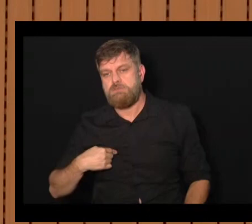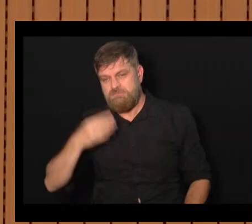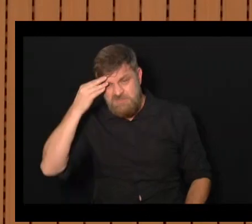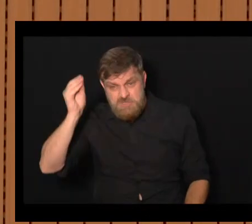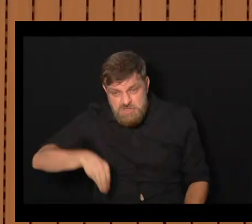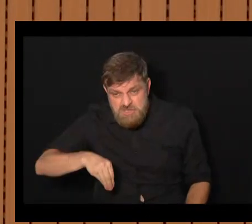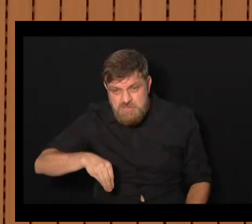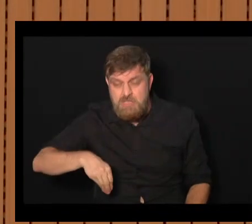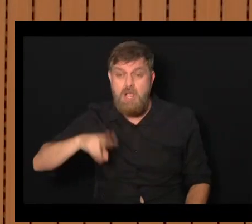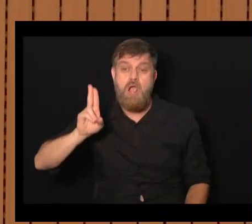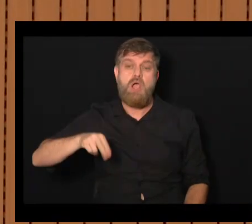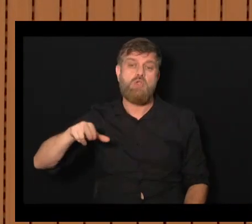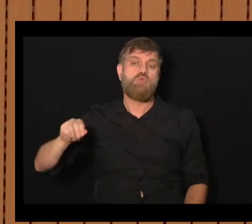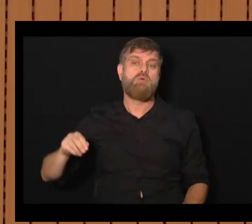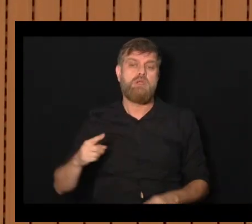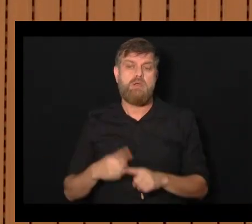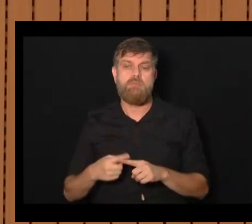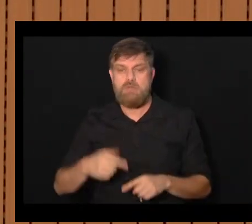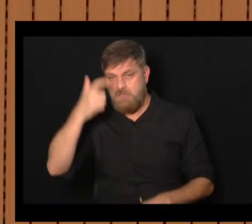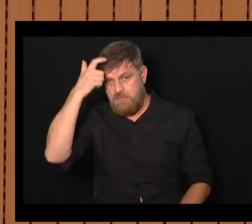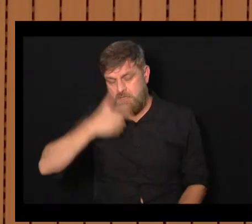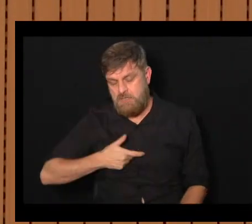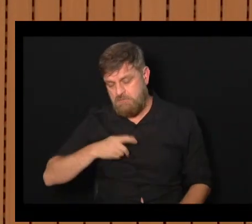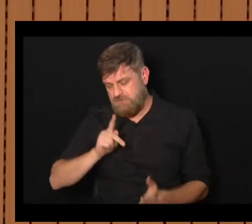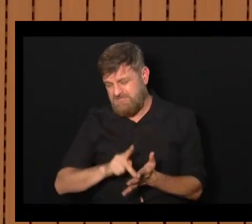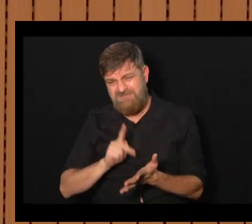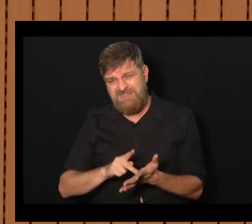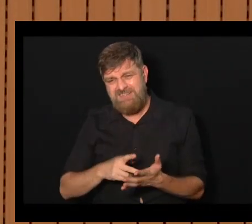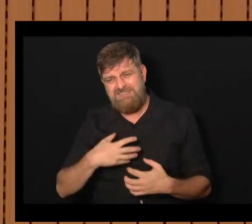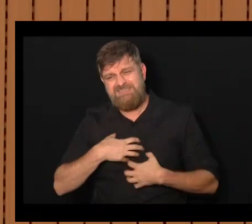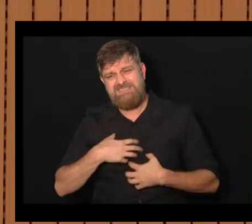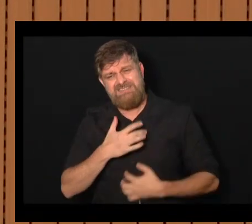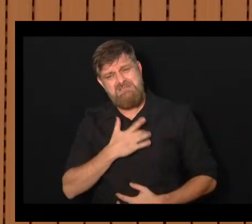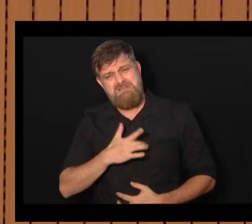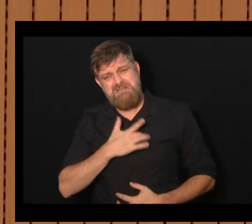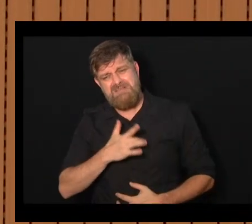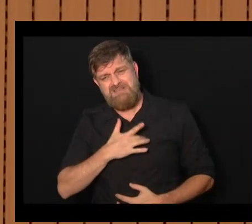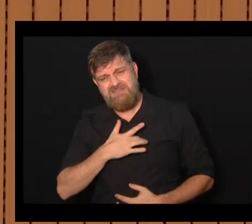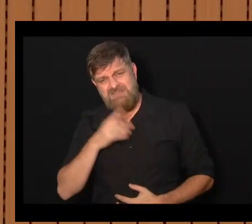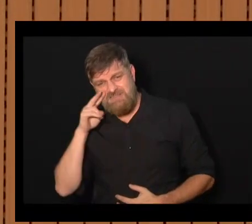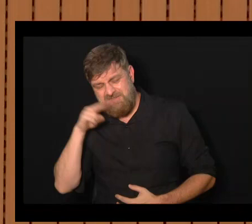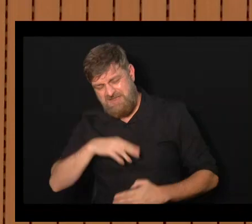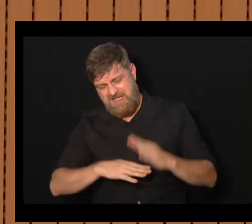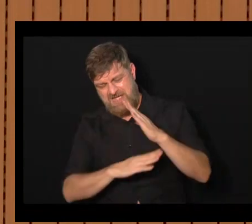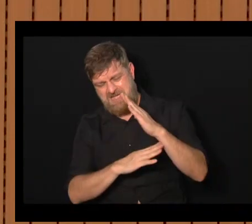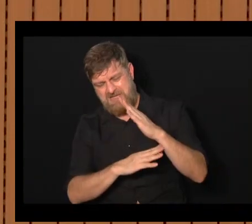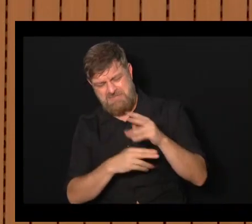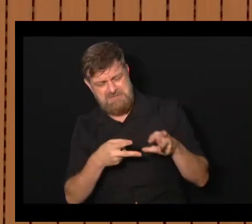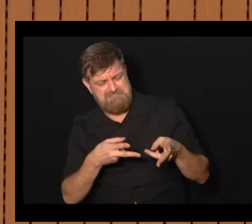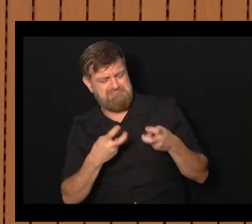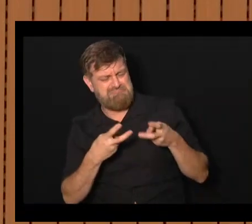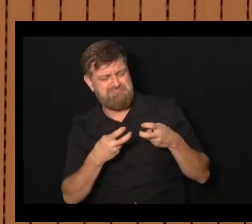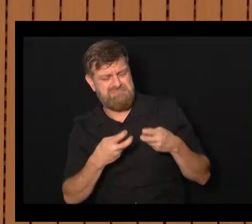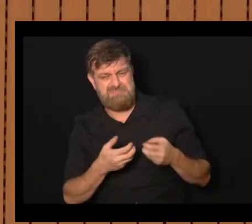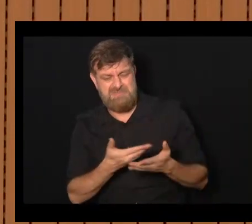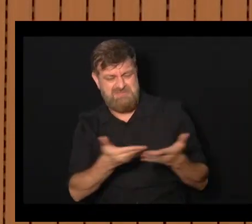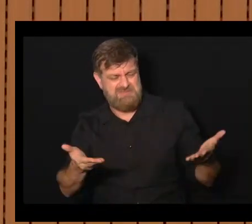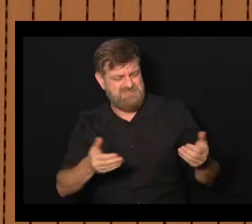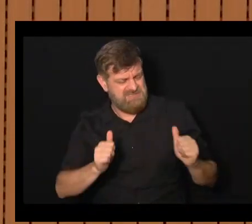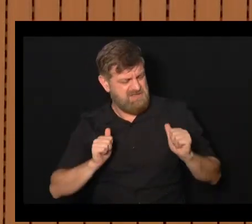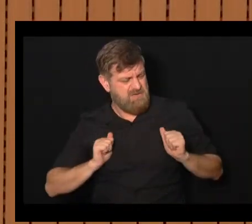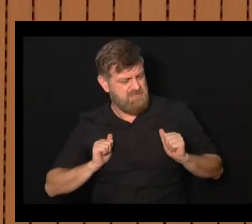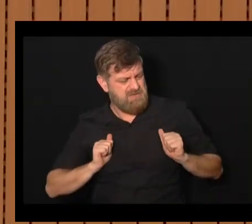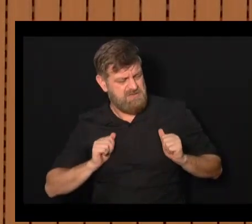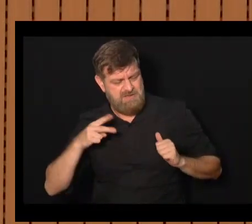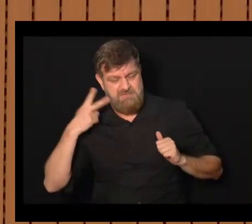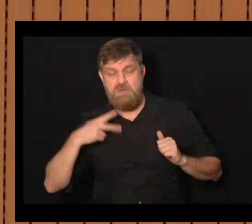isso, porque realmente é lamentável observarmos uma Câmara Municipal tão omissa